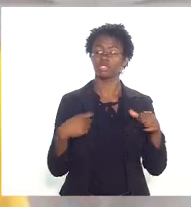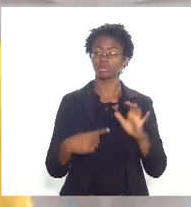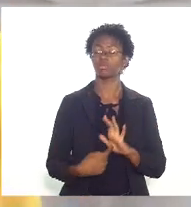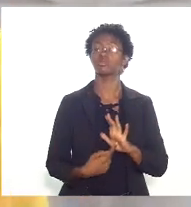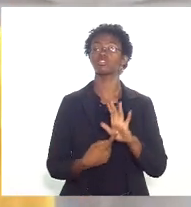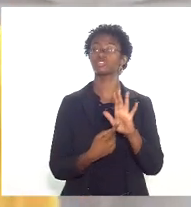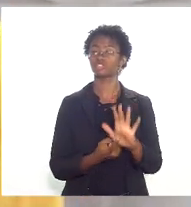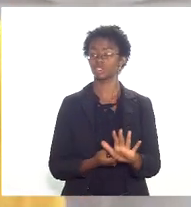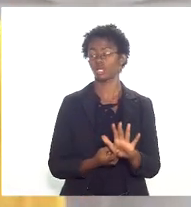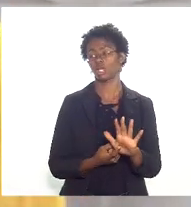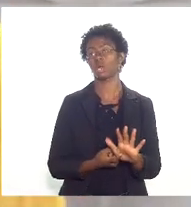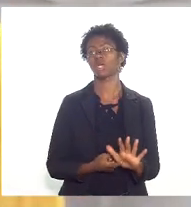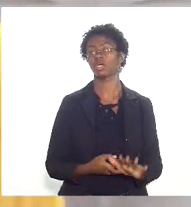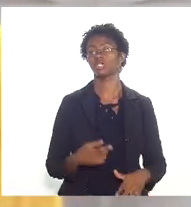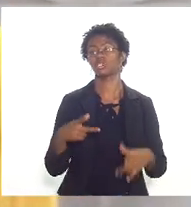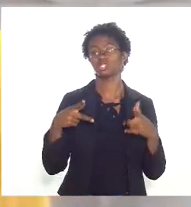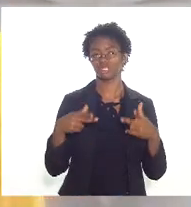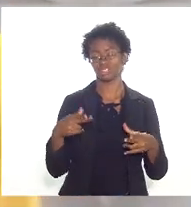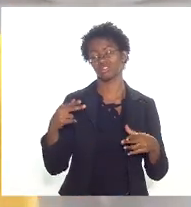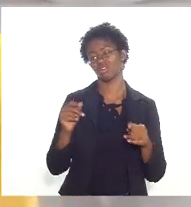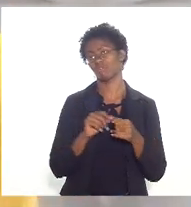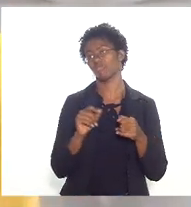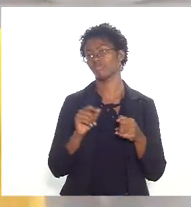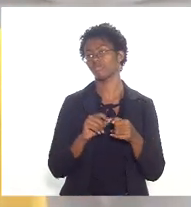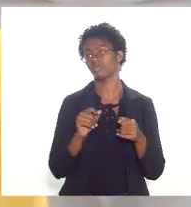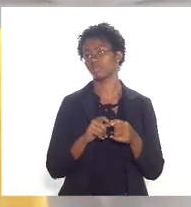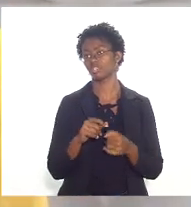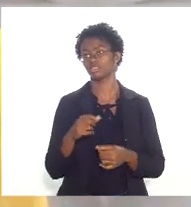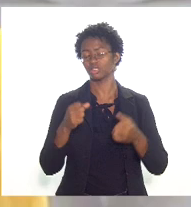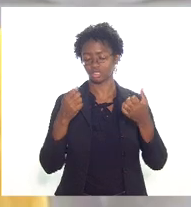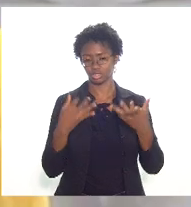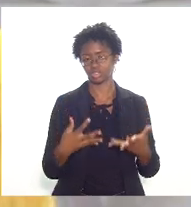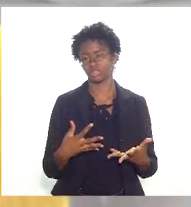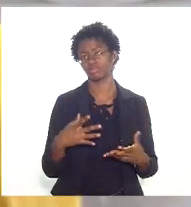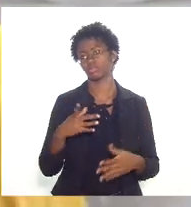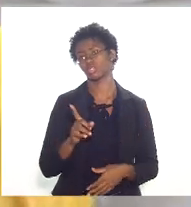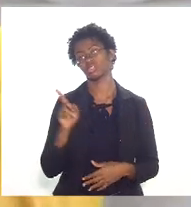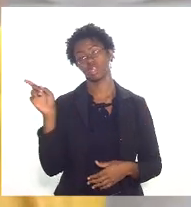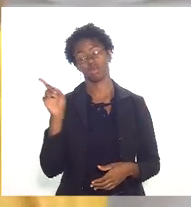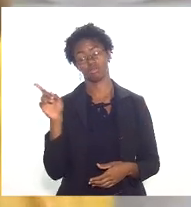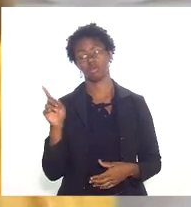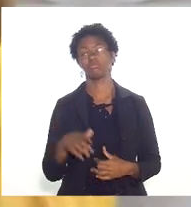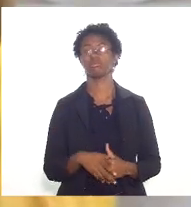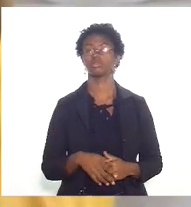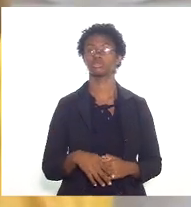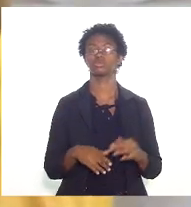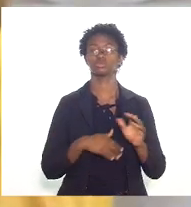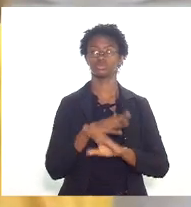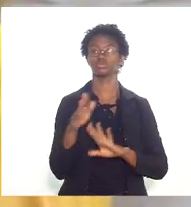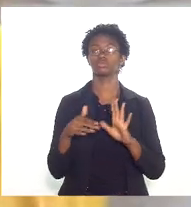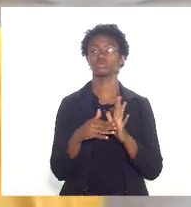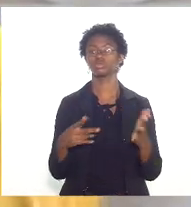mostrar como fez na sua justificativa o que tá acontecendo na indústria naval